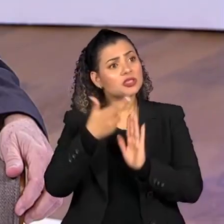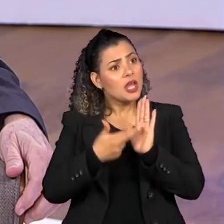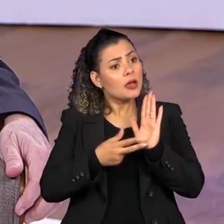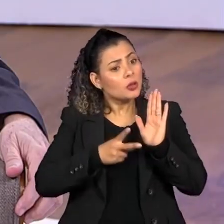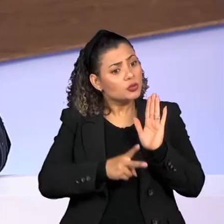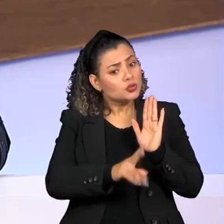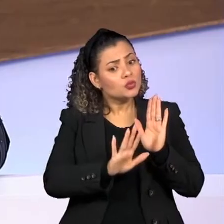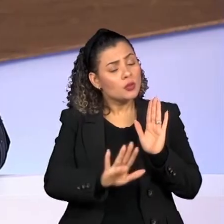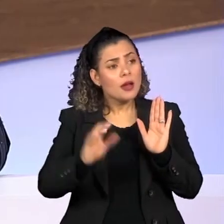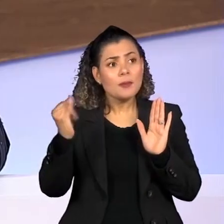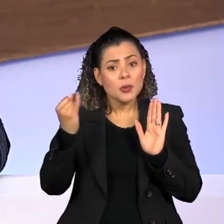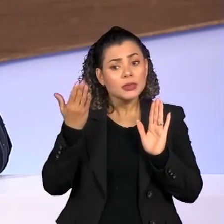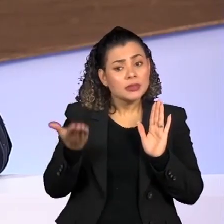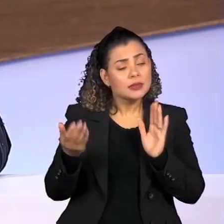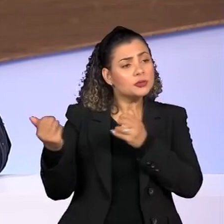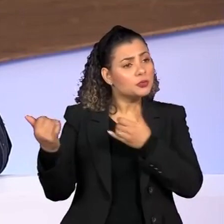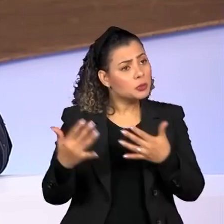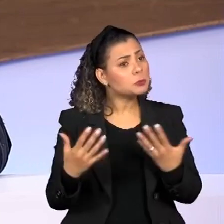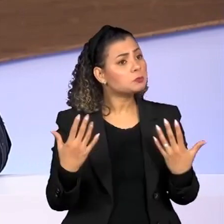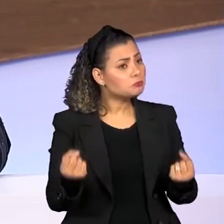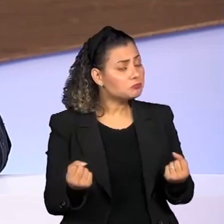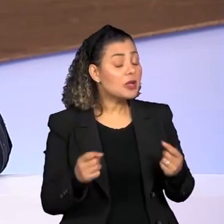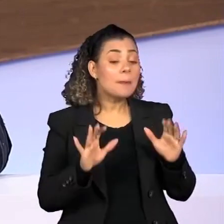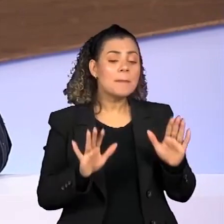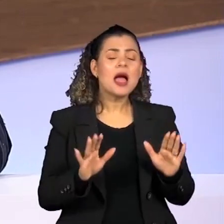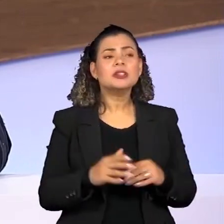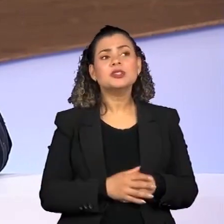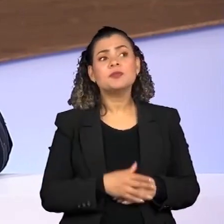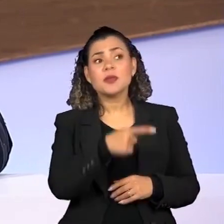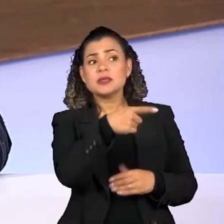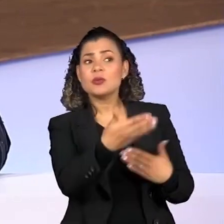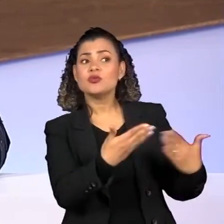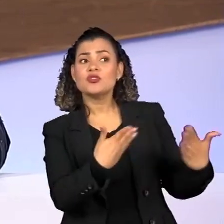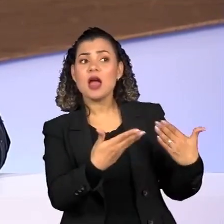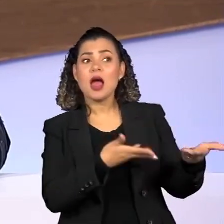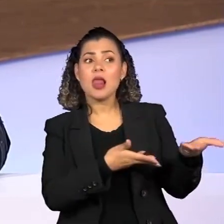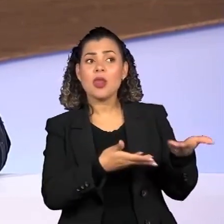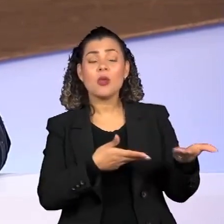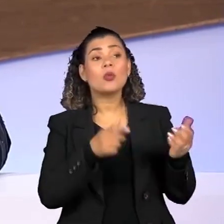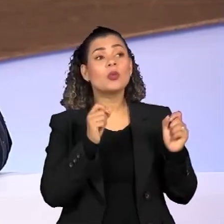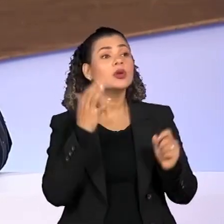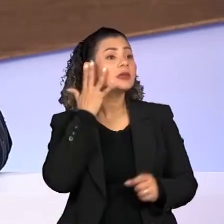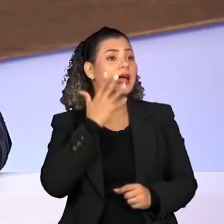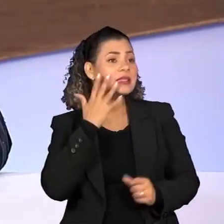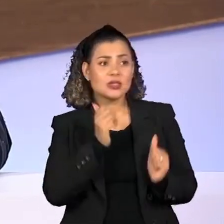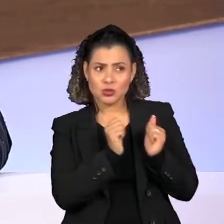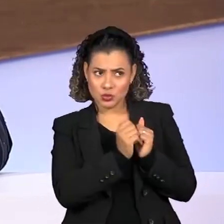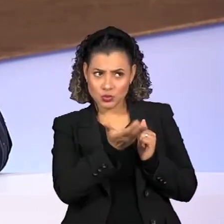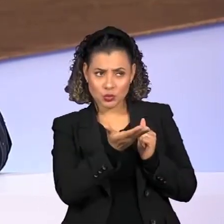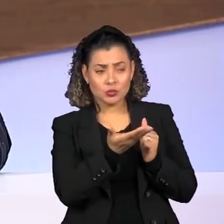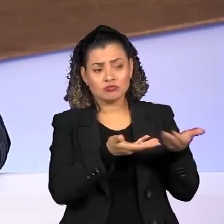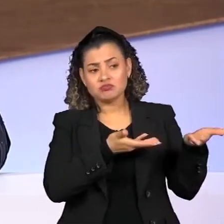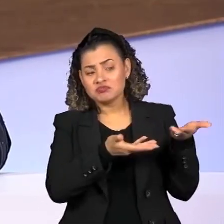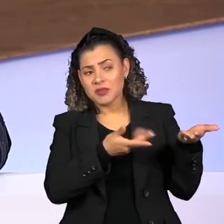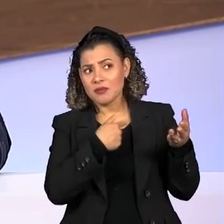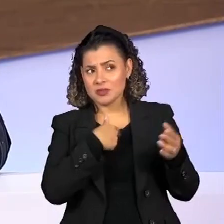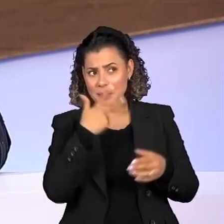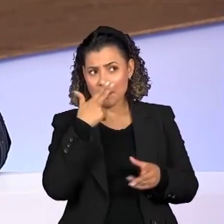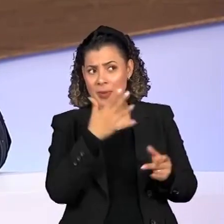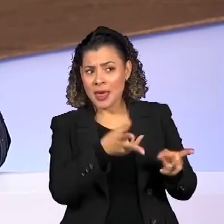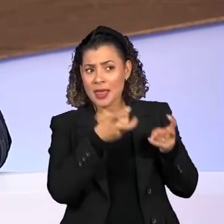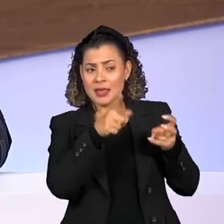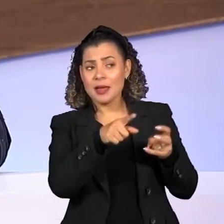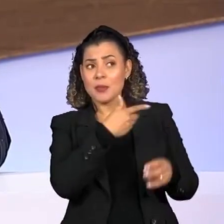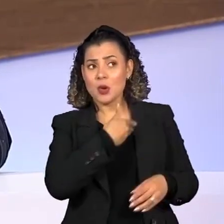fossem mantidas e eu queria saber como que está o seu diálogo com o Governador Tarcísio se o senhor sente por parte desse governo